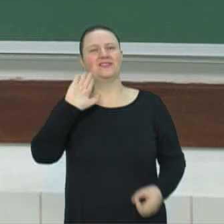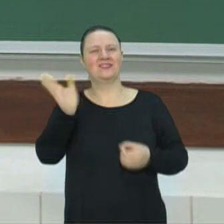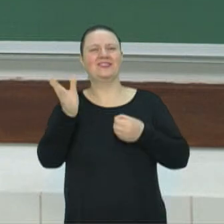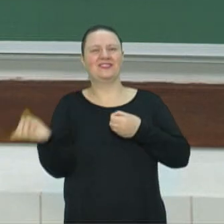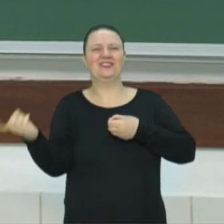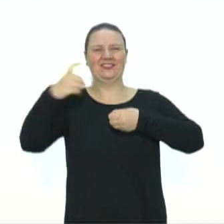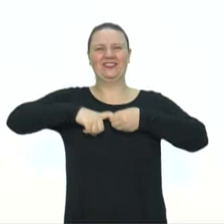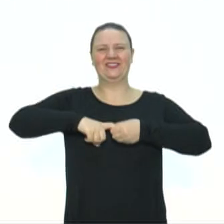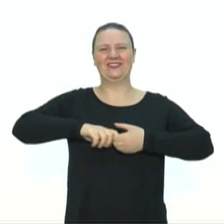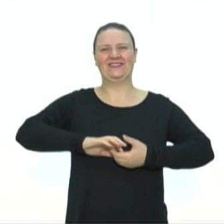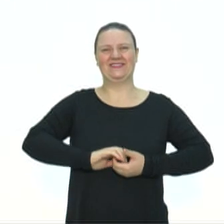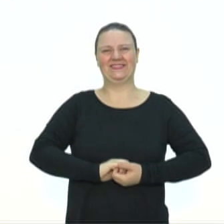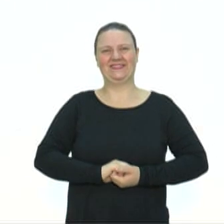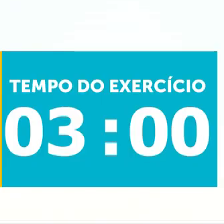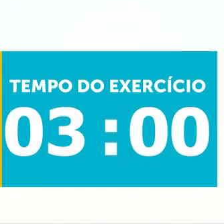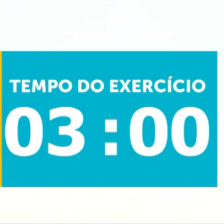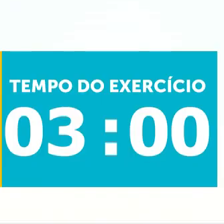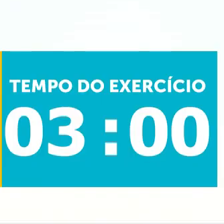com a resposta.